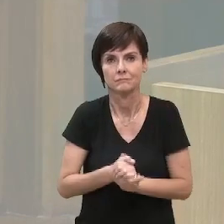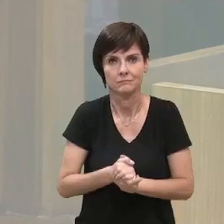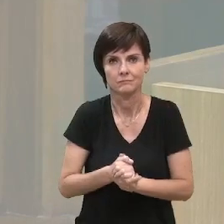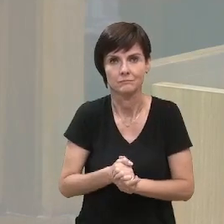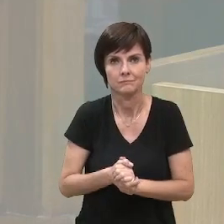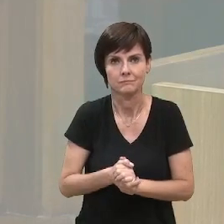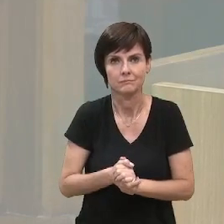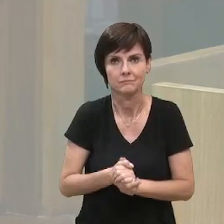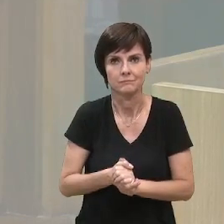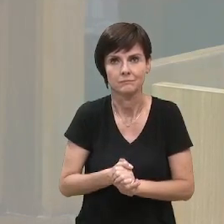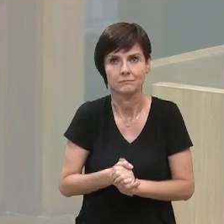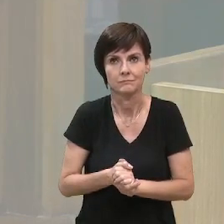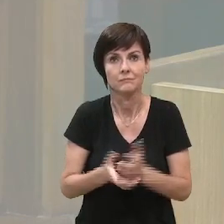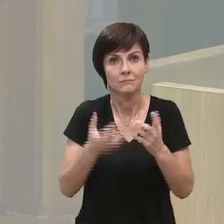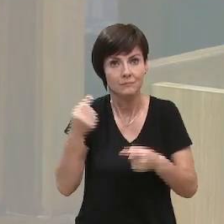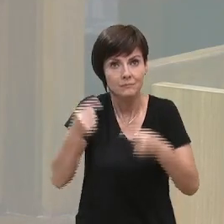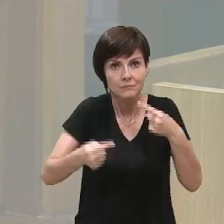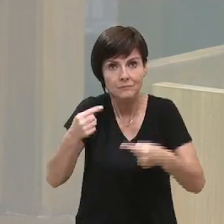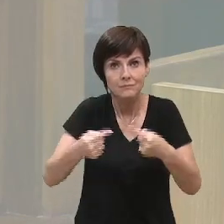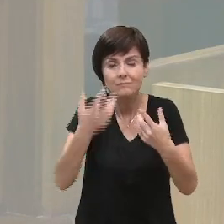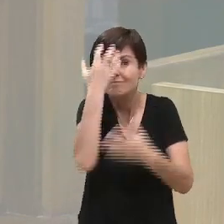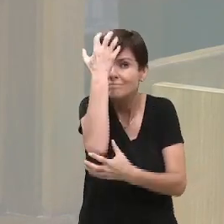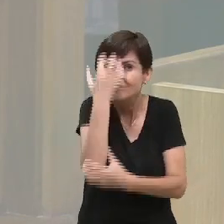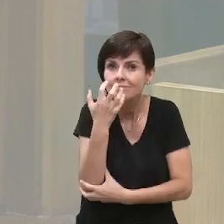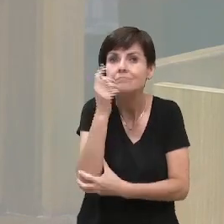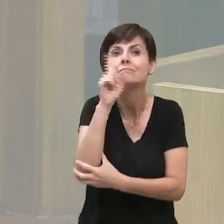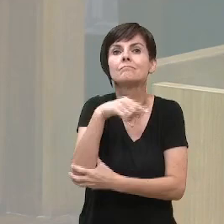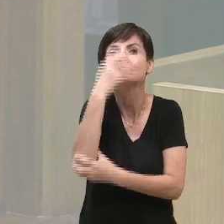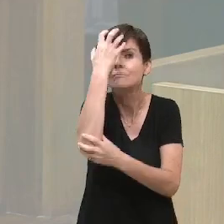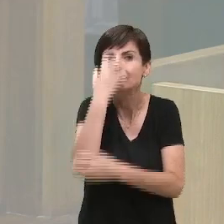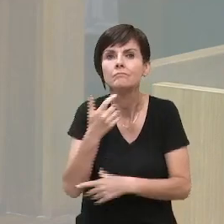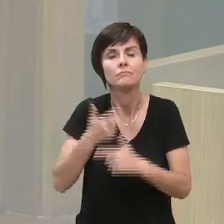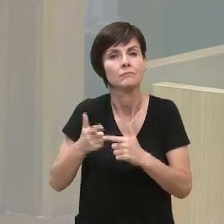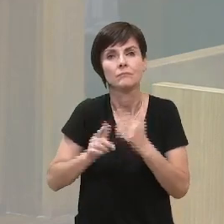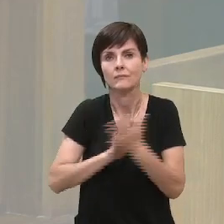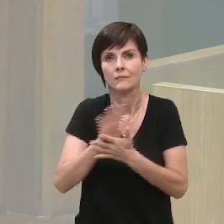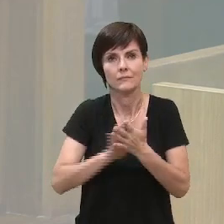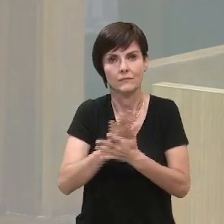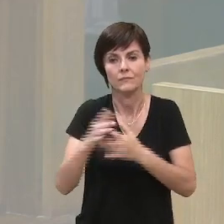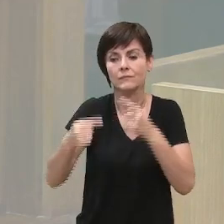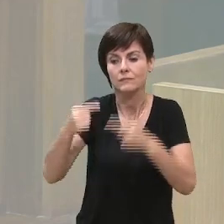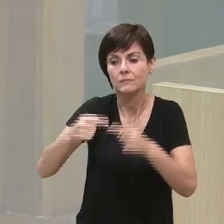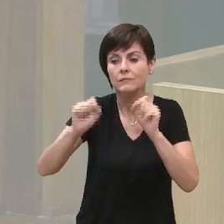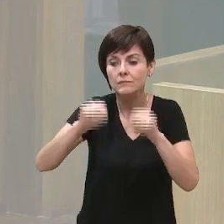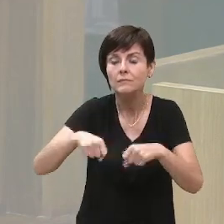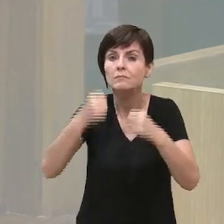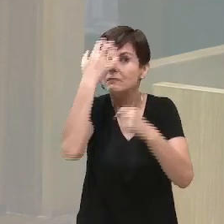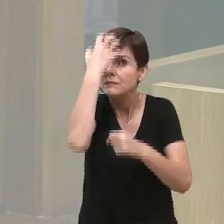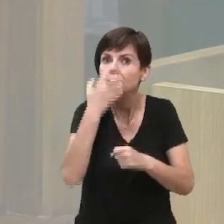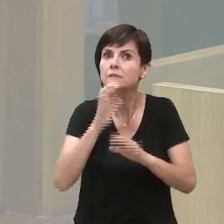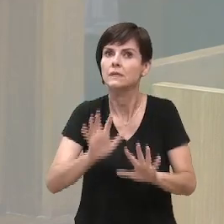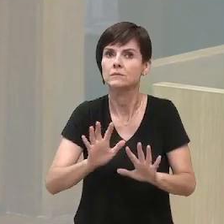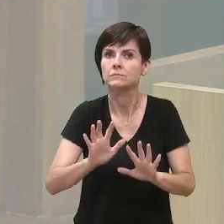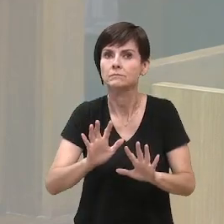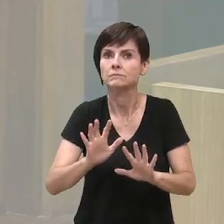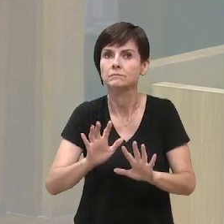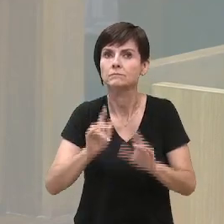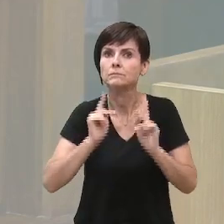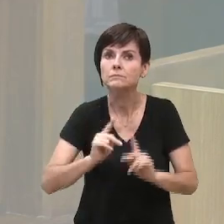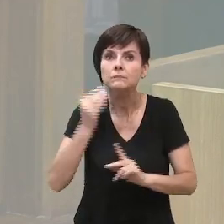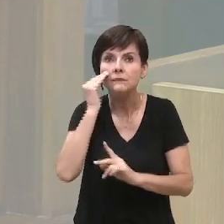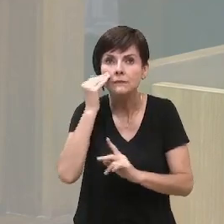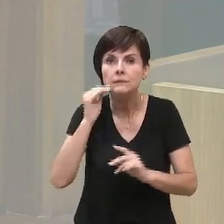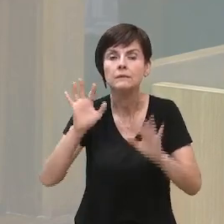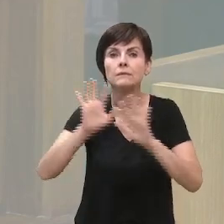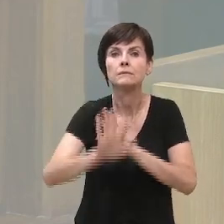Tá? Querem discutir a coisa séria? É sério, sem problema nenhum. Vamos discutir seriedade aqui dentro. Vamos trazer quem entende.